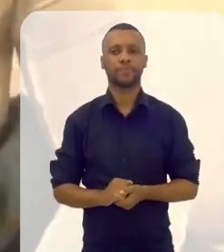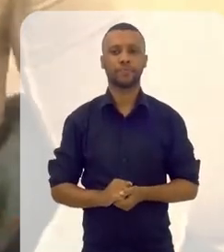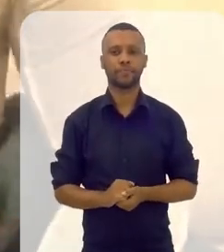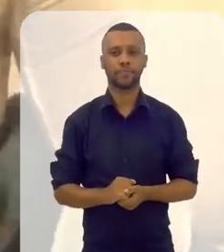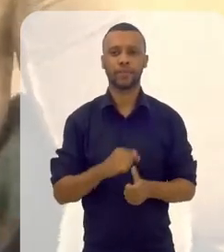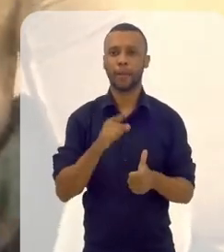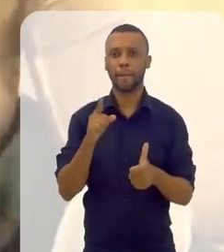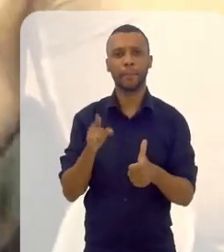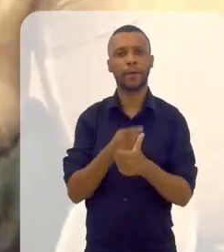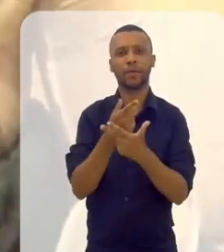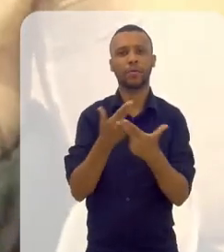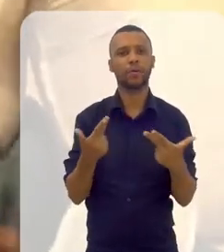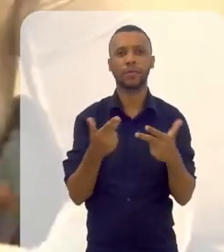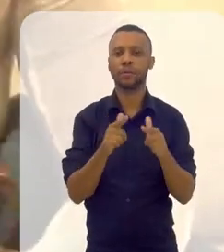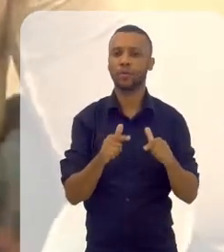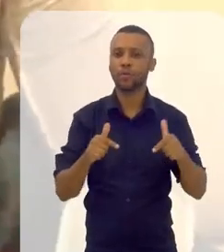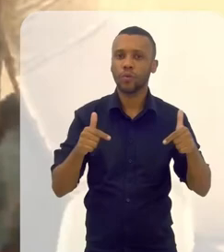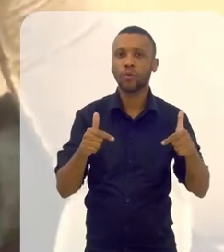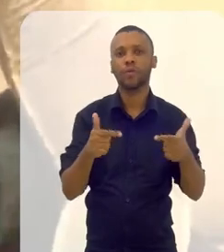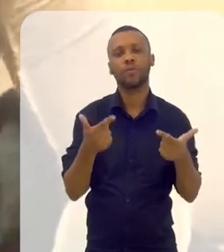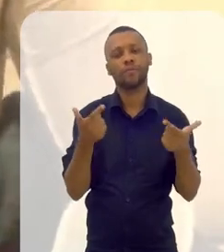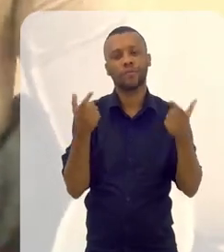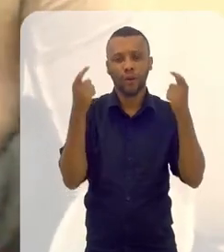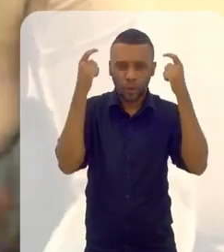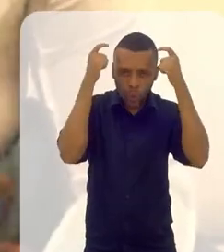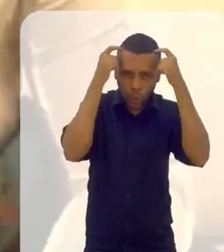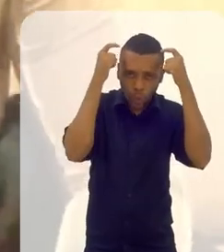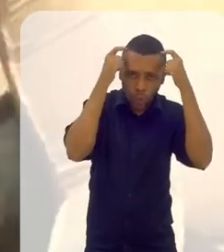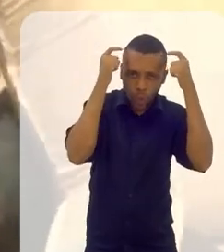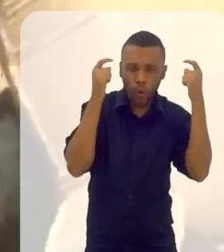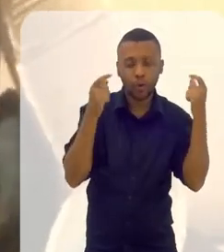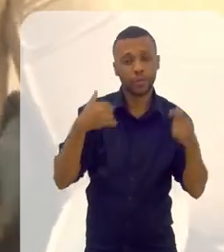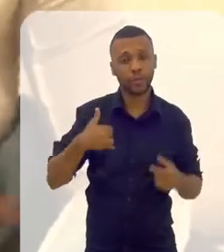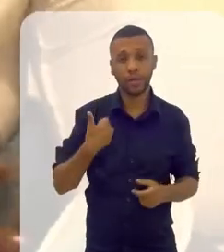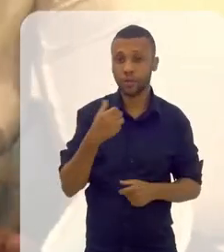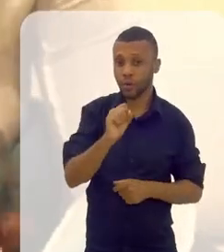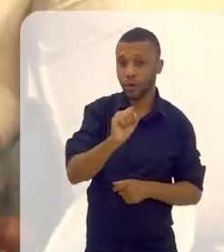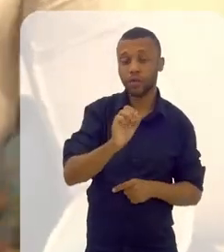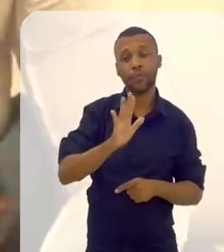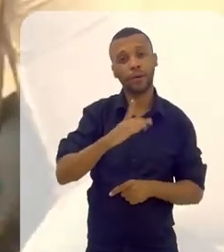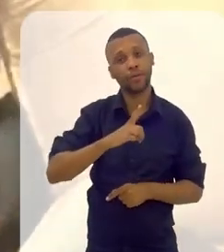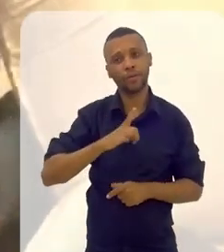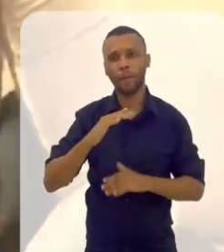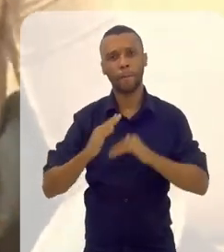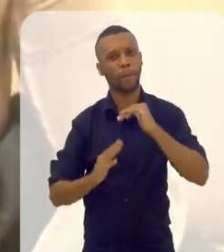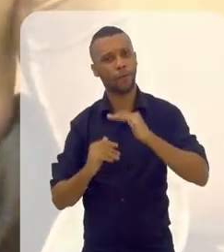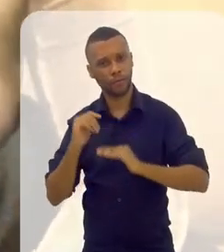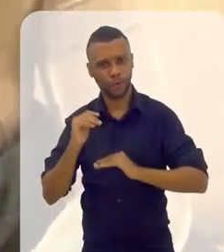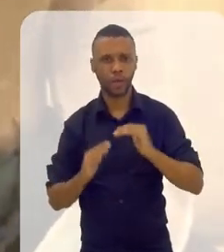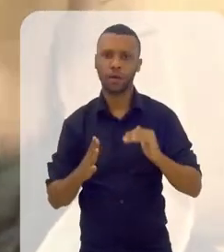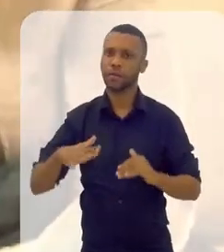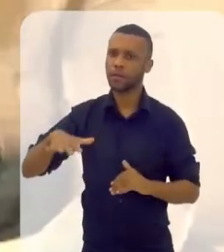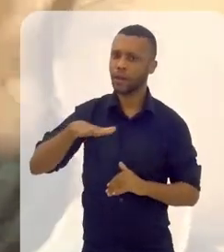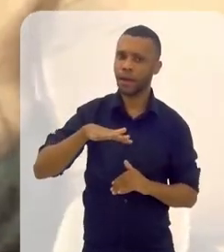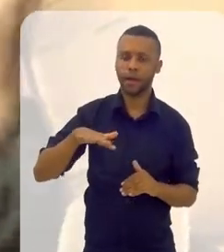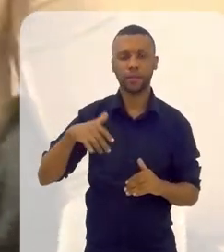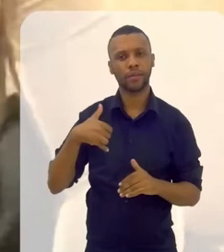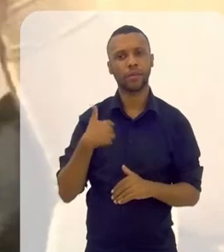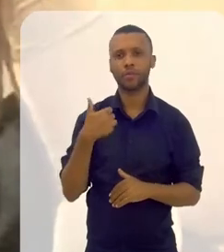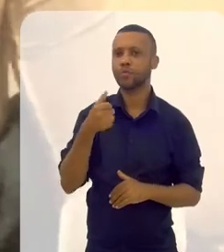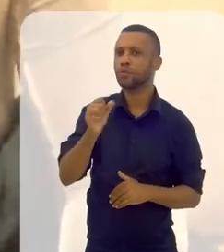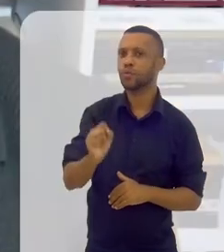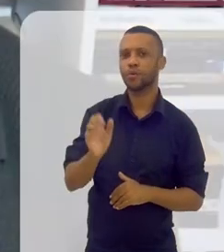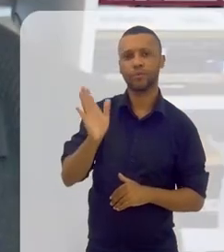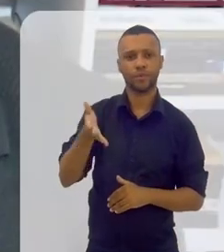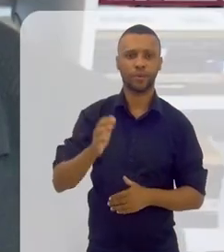ter. A primeira coisa que eu fiz foi uma coisa de um curso, aí eu tinha uns 8 anos, mas o teatro profissional começou, eu tinha uns 18